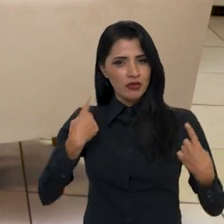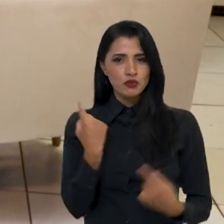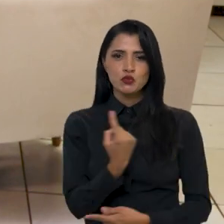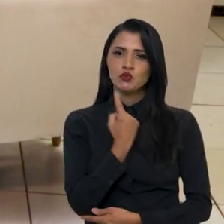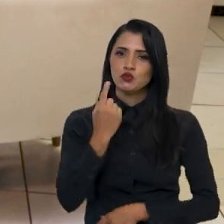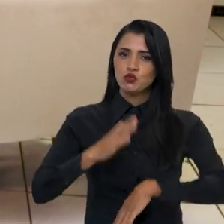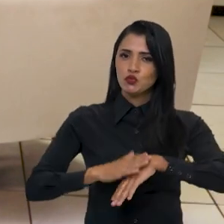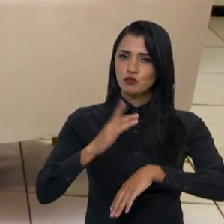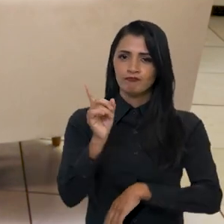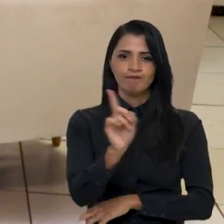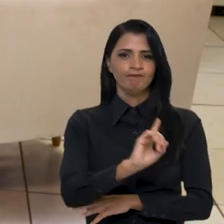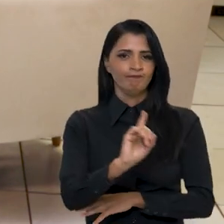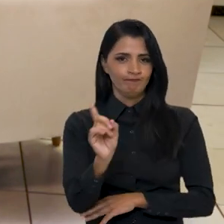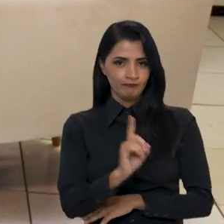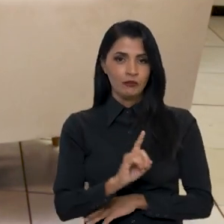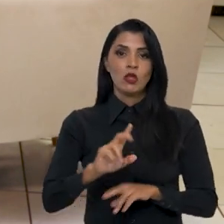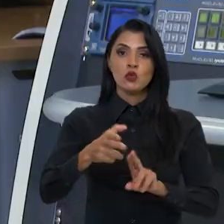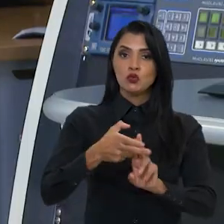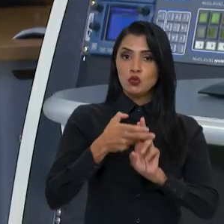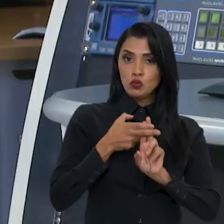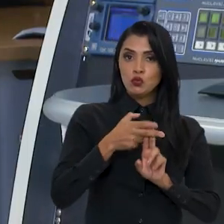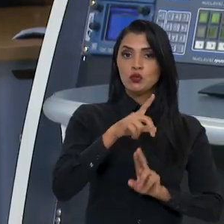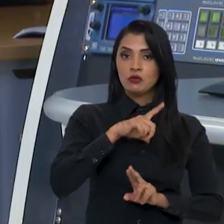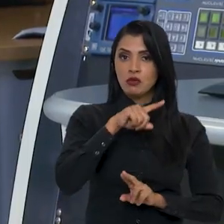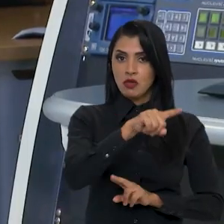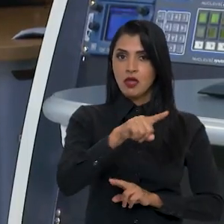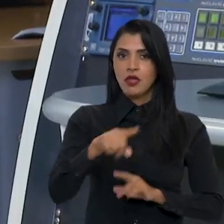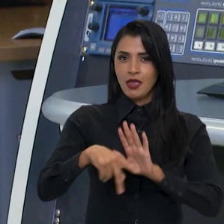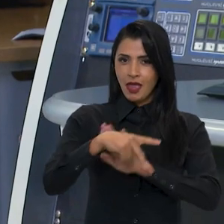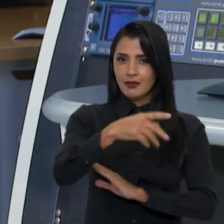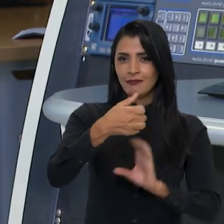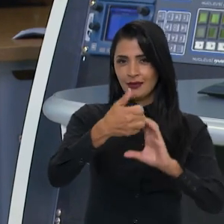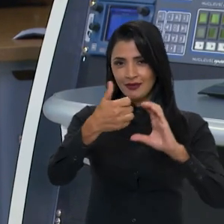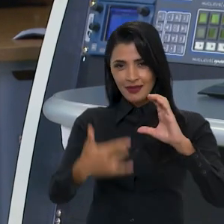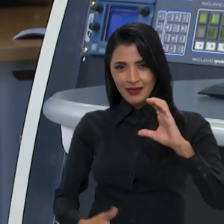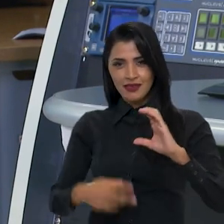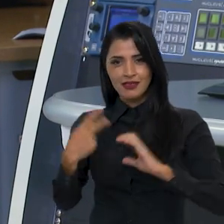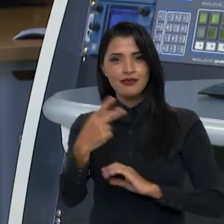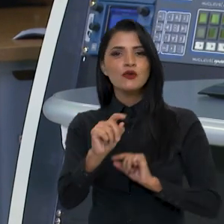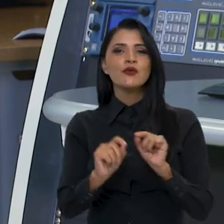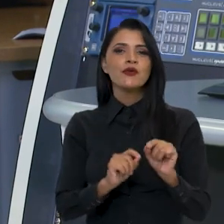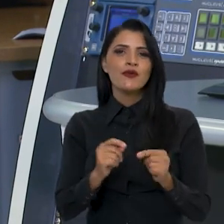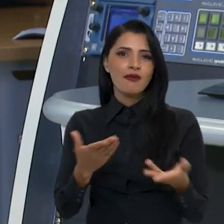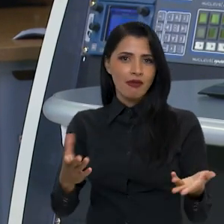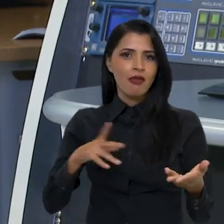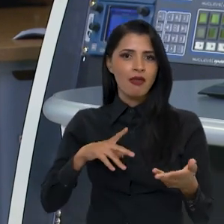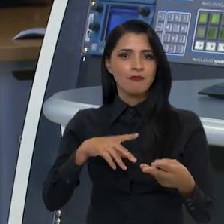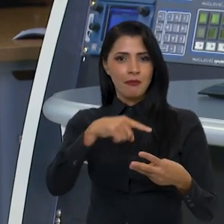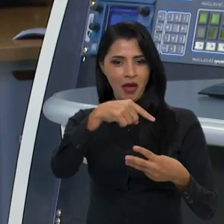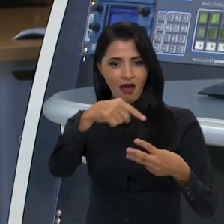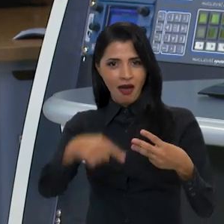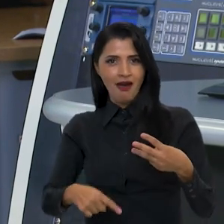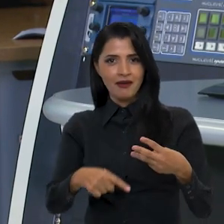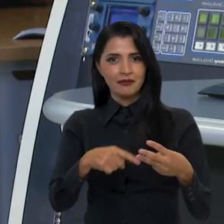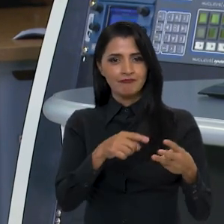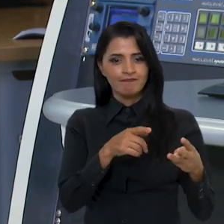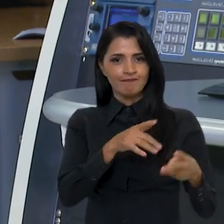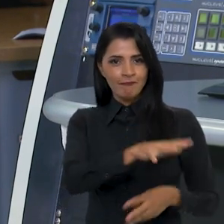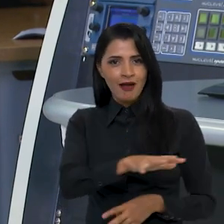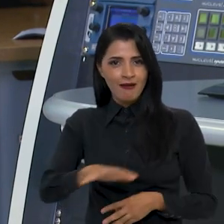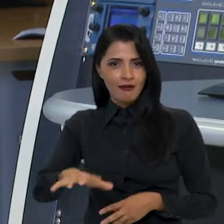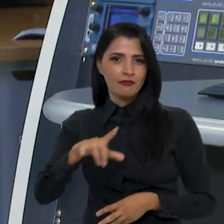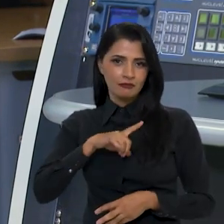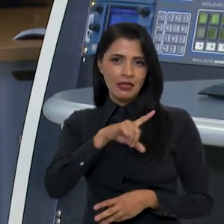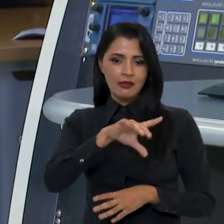desafio sozinhos, né? O SUS, ele tem essa natureza, essa característica de ser tripartite. A